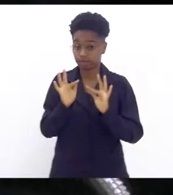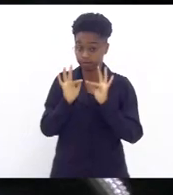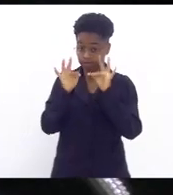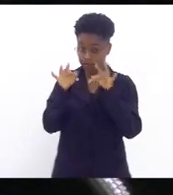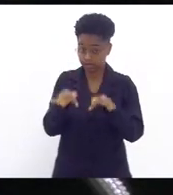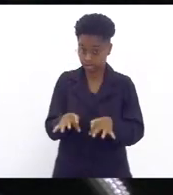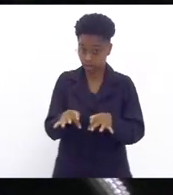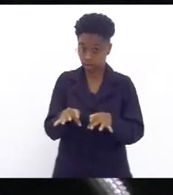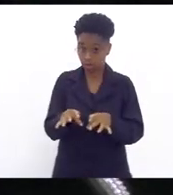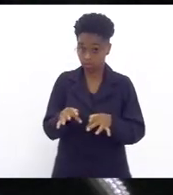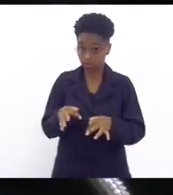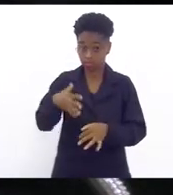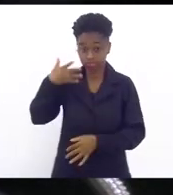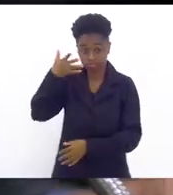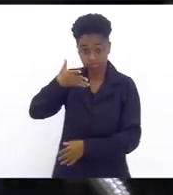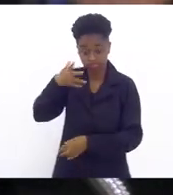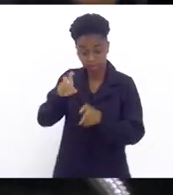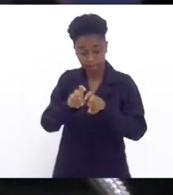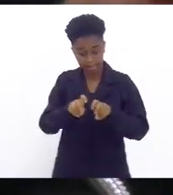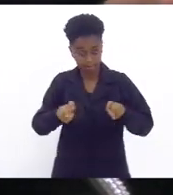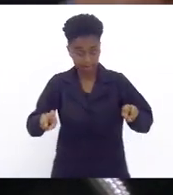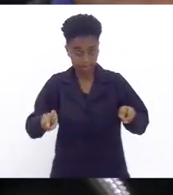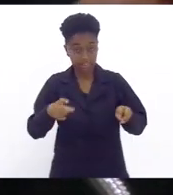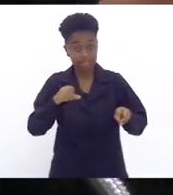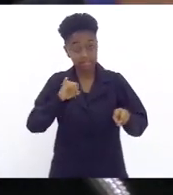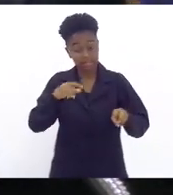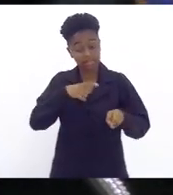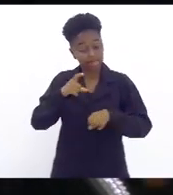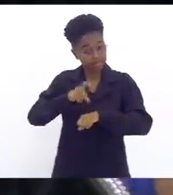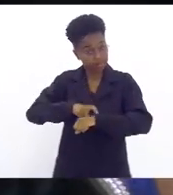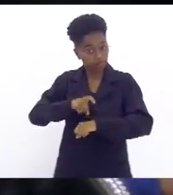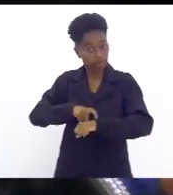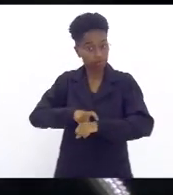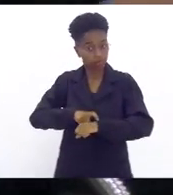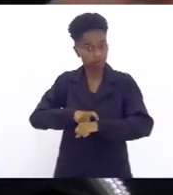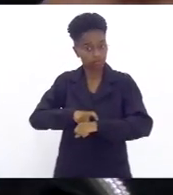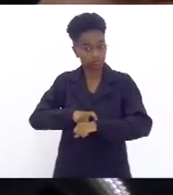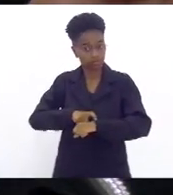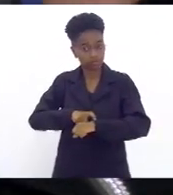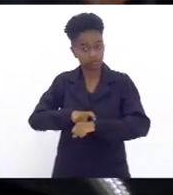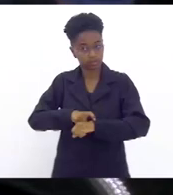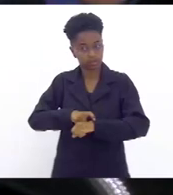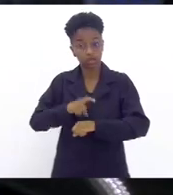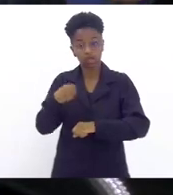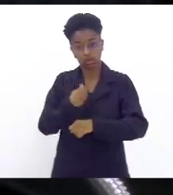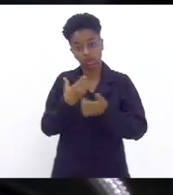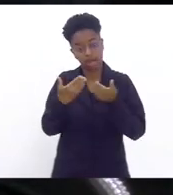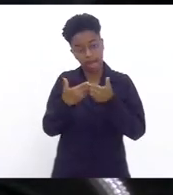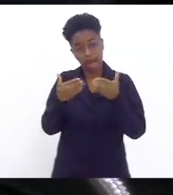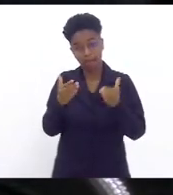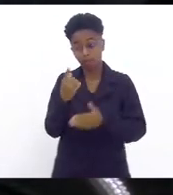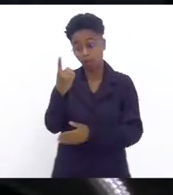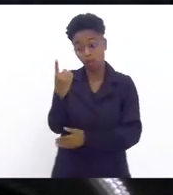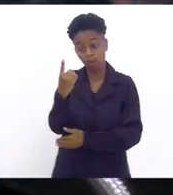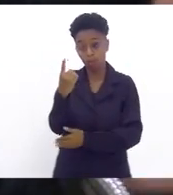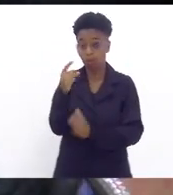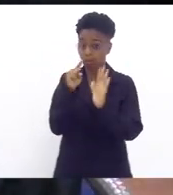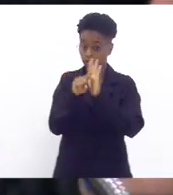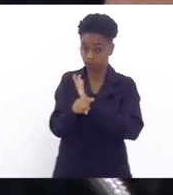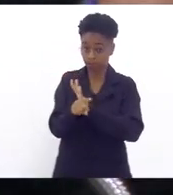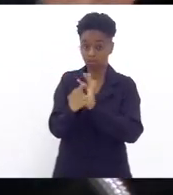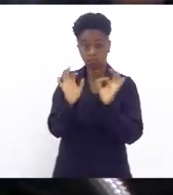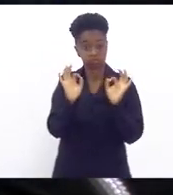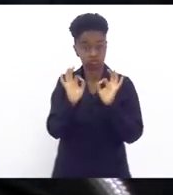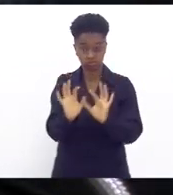da exposição da mesa sobrar um pouco mais de tempo a gente abre de repente para uma questão de